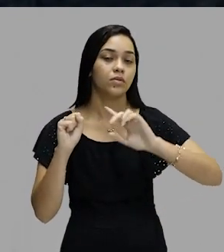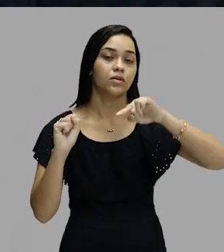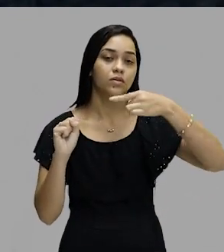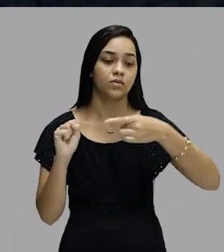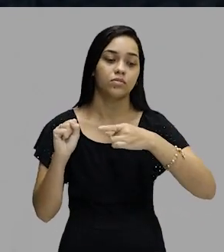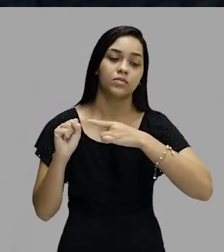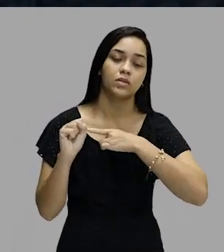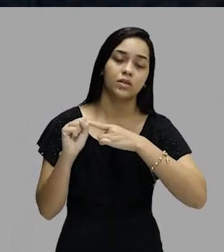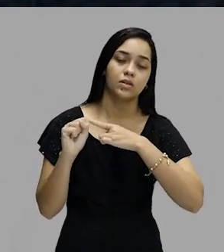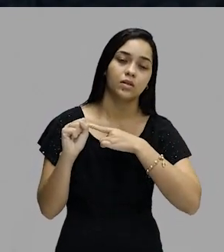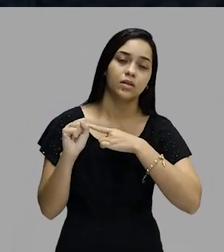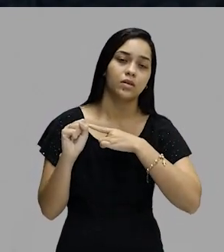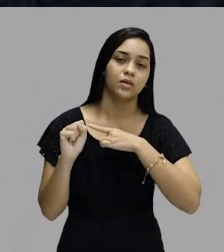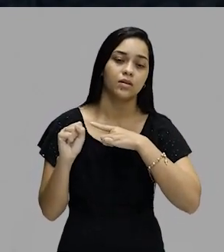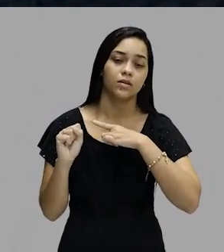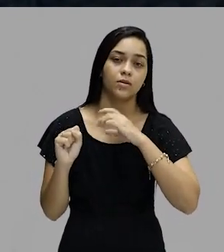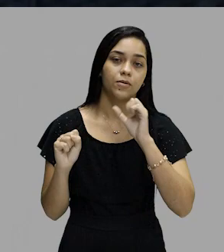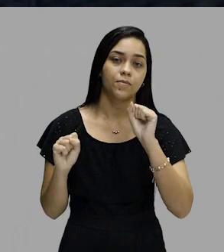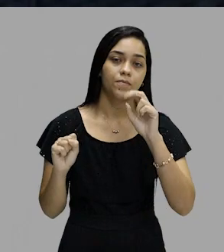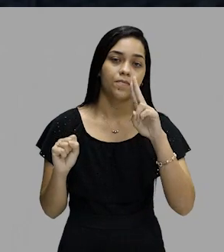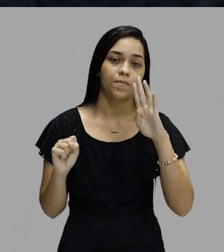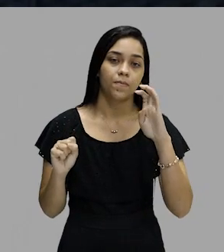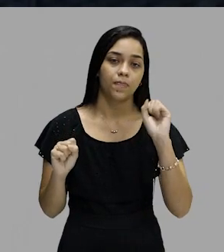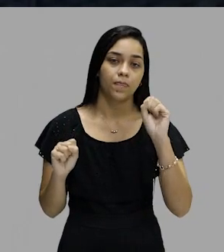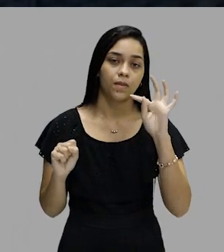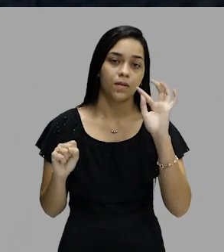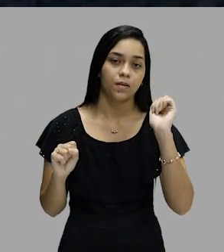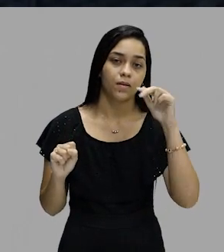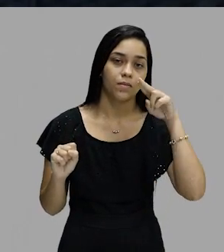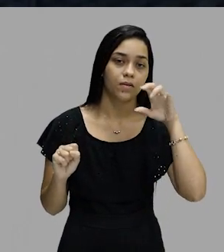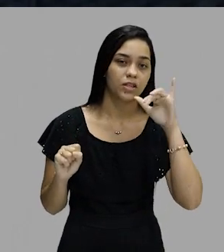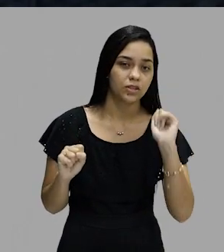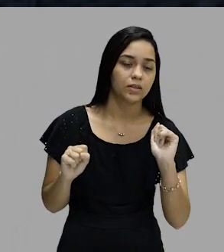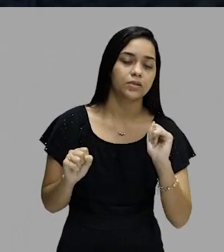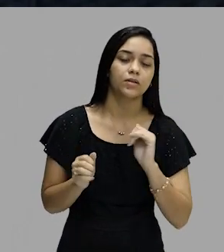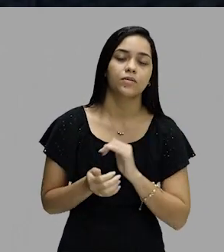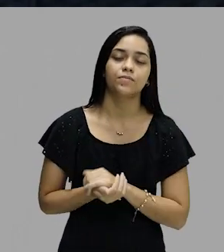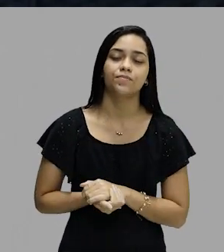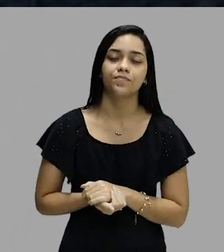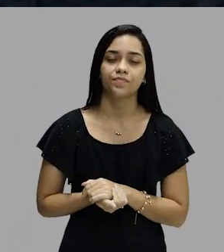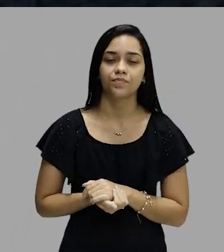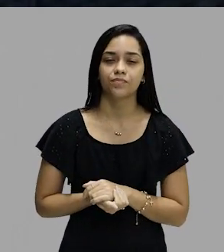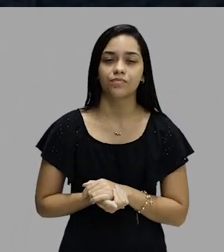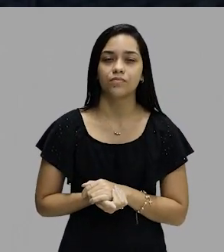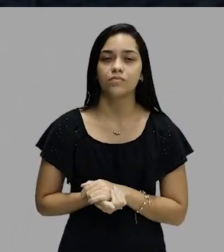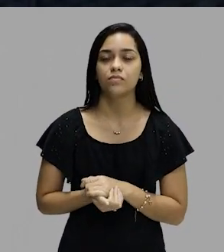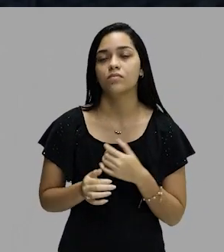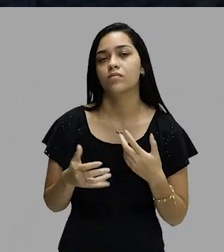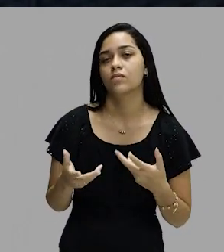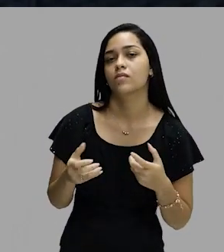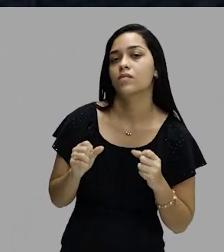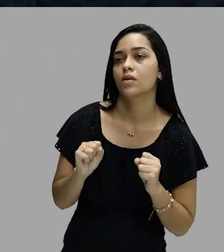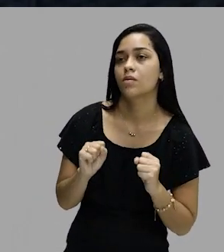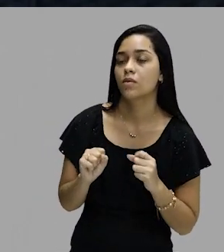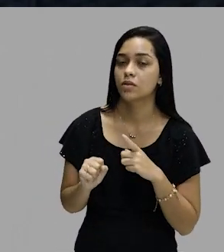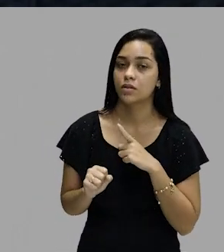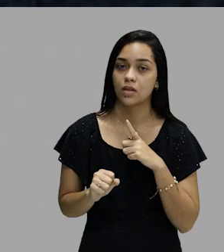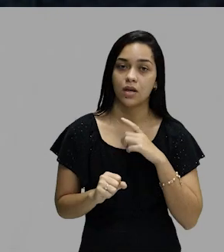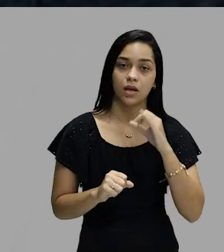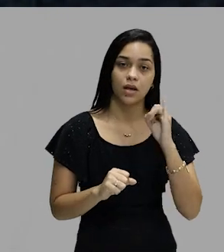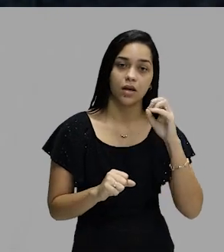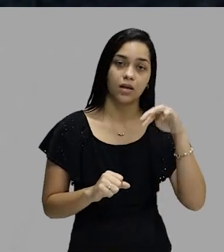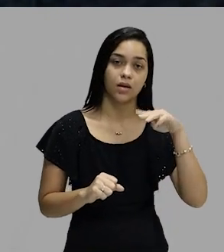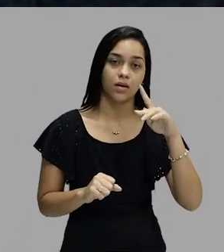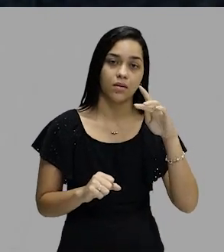moléculas de uma determinada substância, por exemplo. Certo? Então, basicamente isso seria a